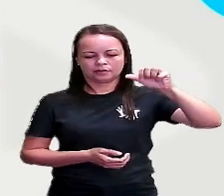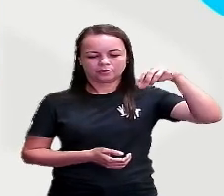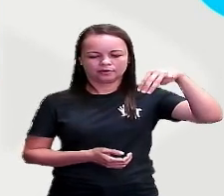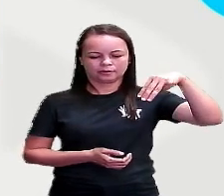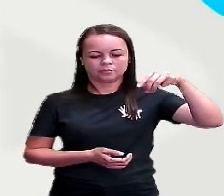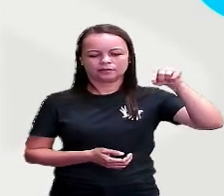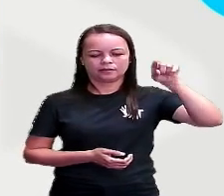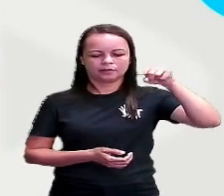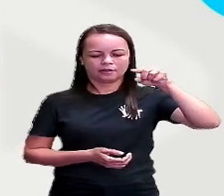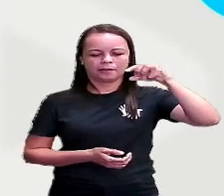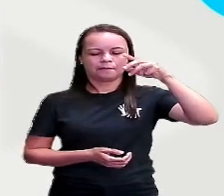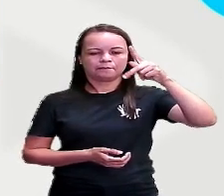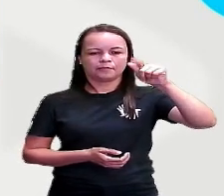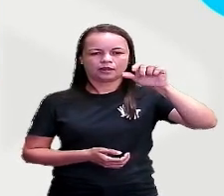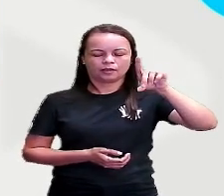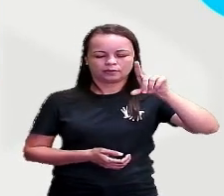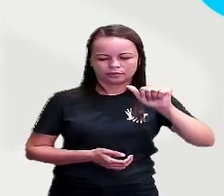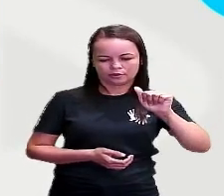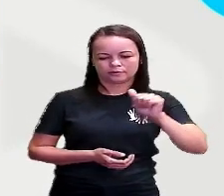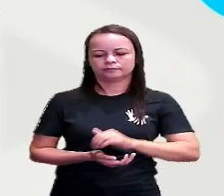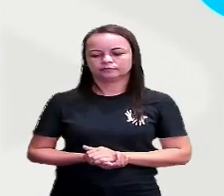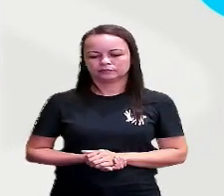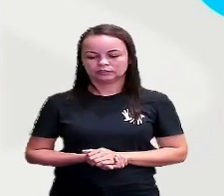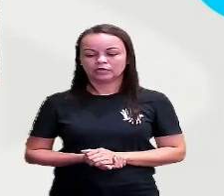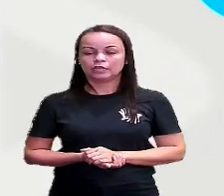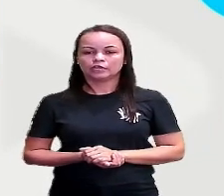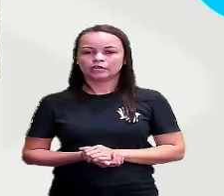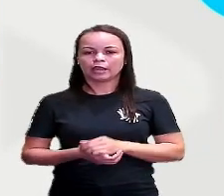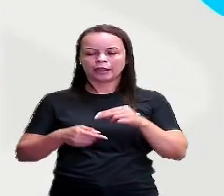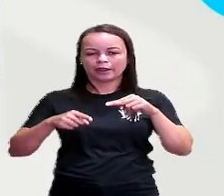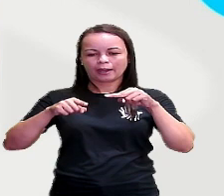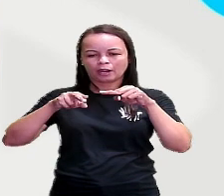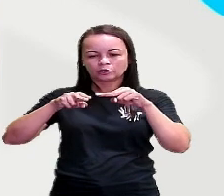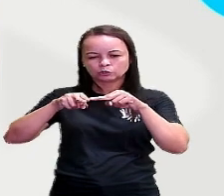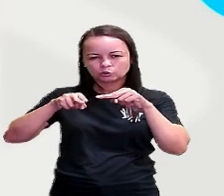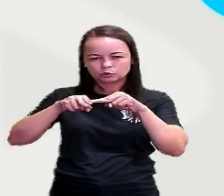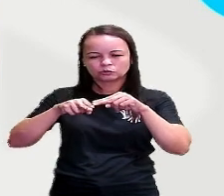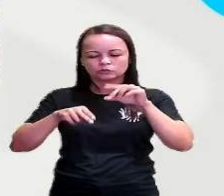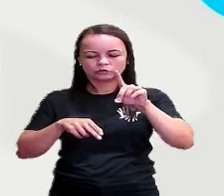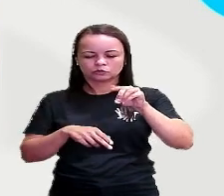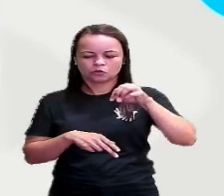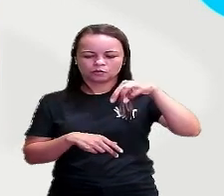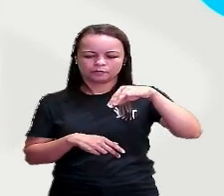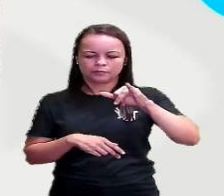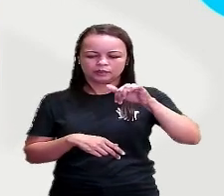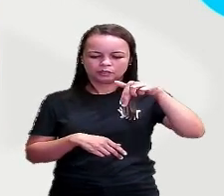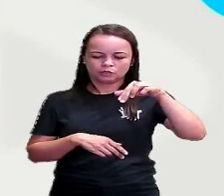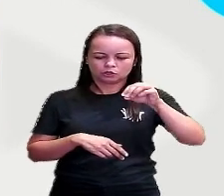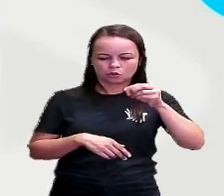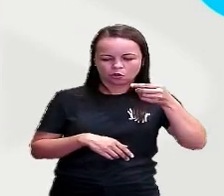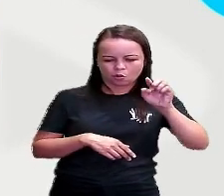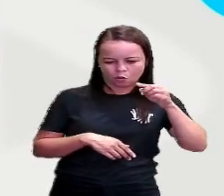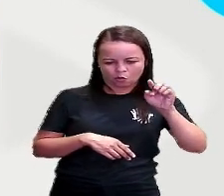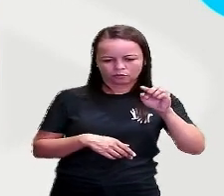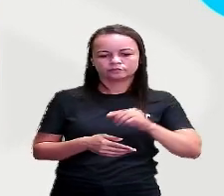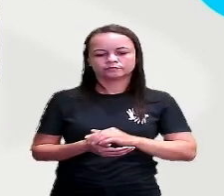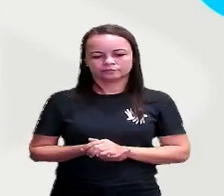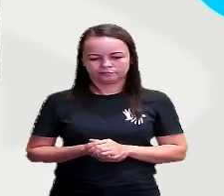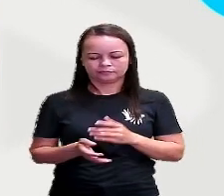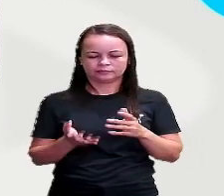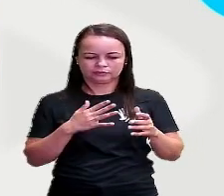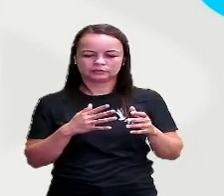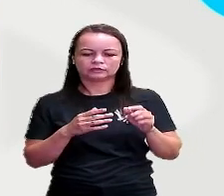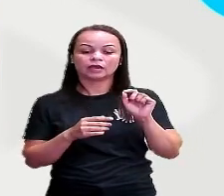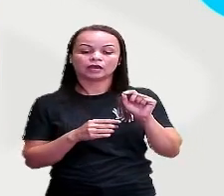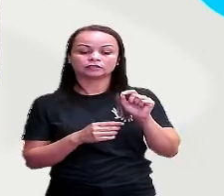Dominó, uma oxítona ali, ó, terminada em O. Chapéu, no caso, terminado em ditongo. Falei U, mas